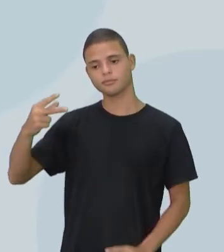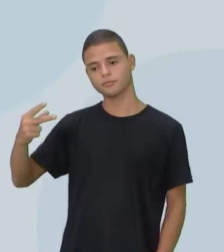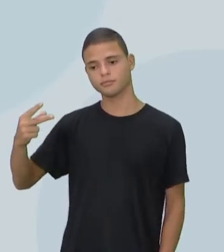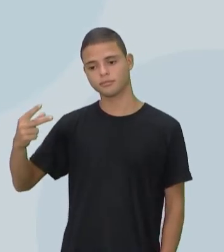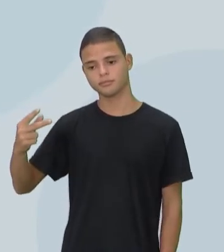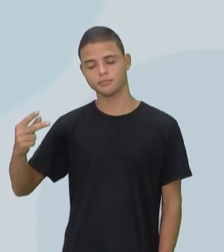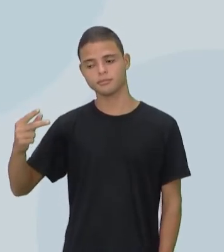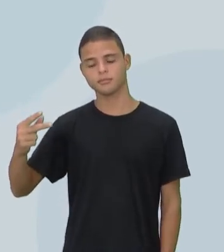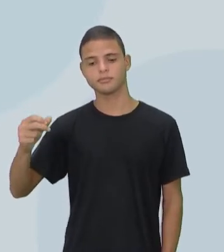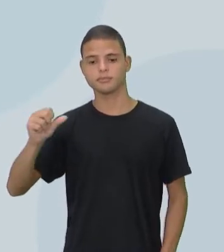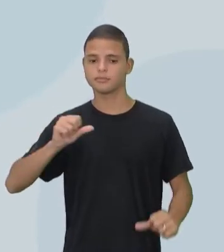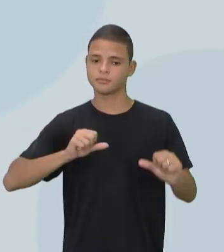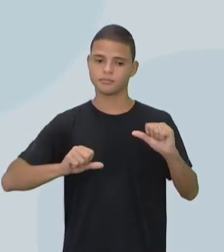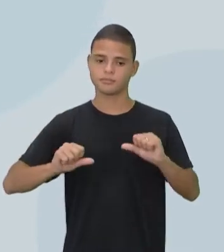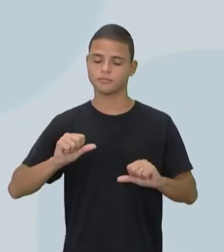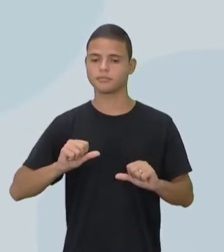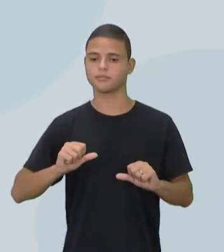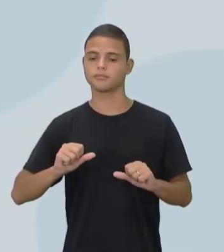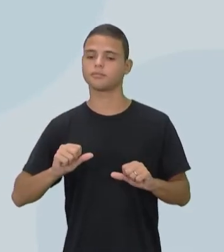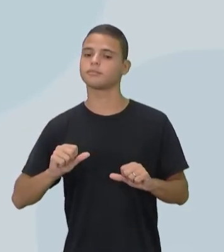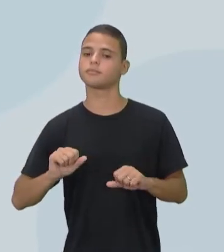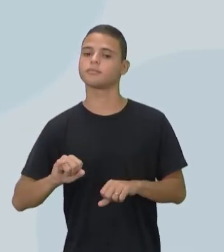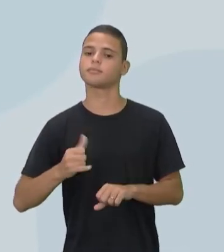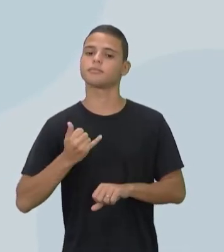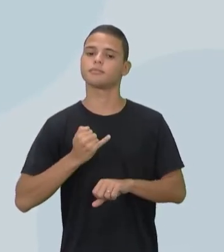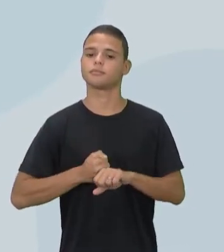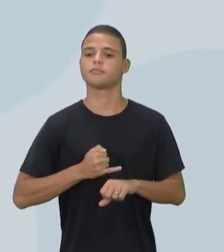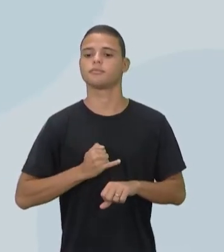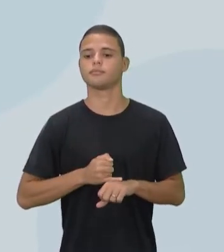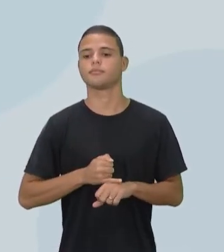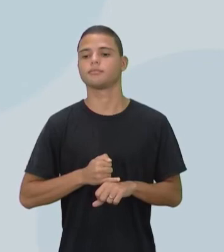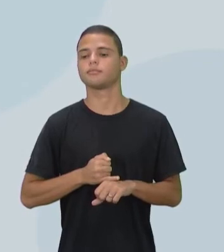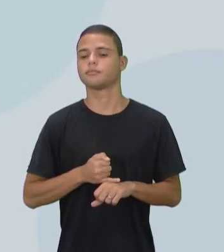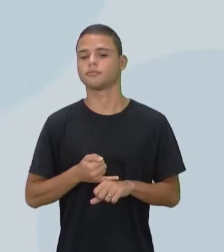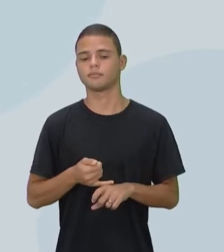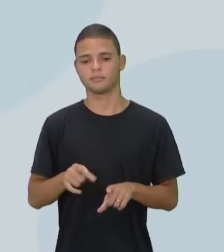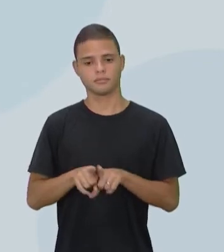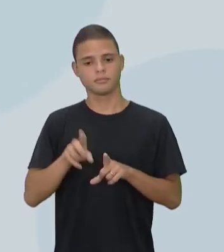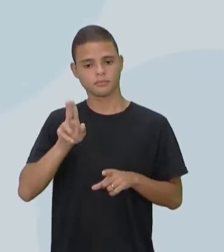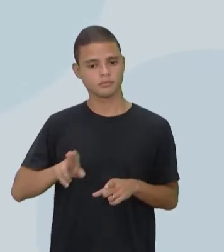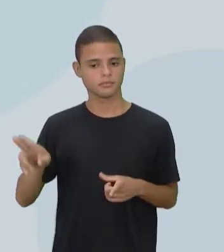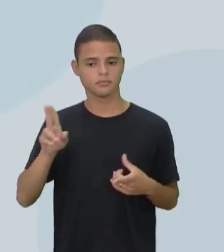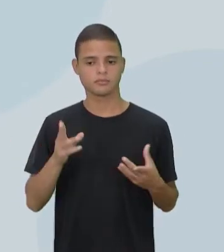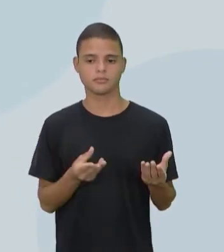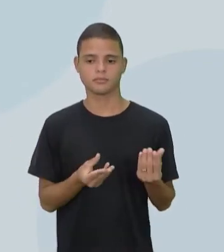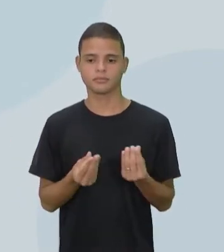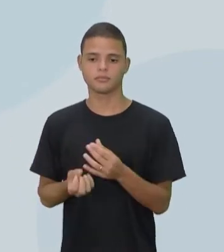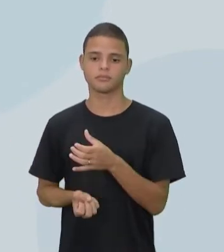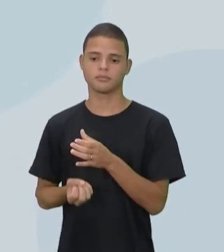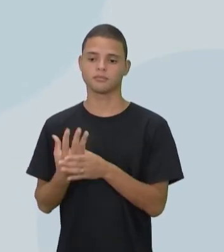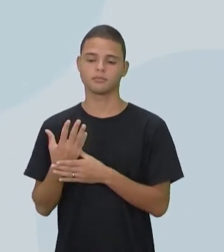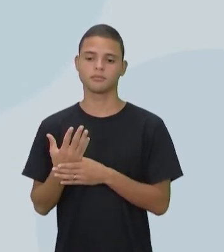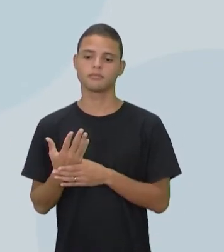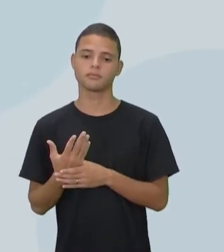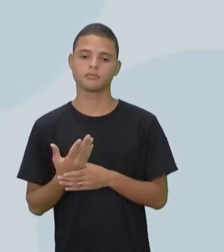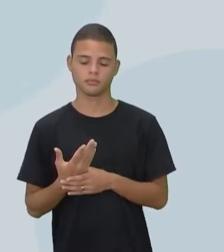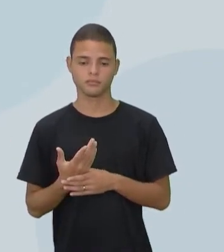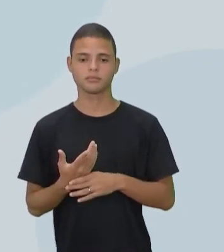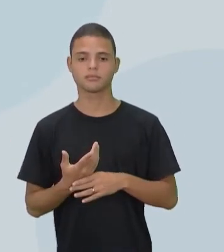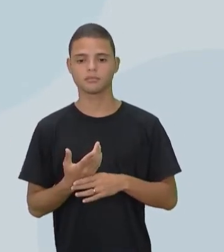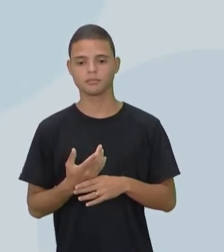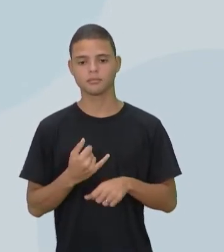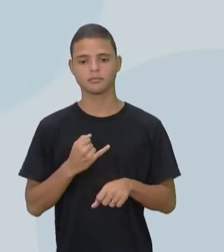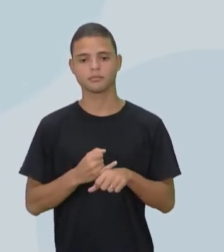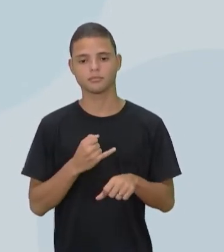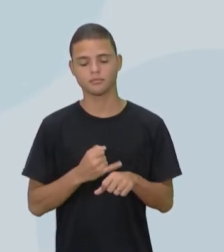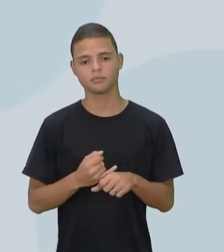o oxigênio. O ferro também muito utilizado na produção do aço, representado pela